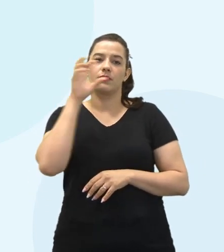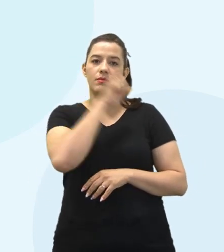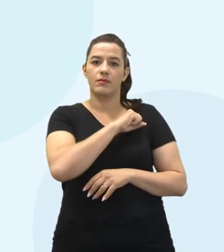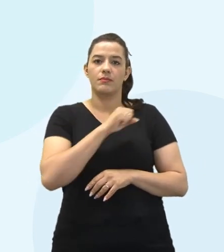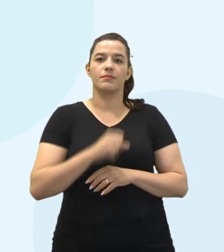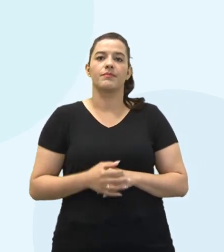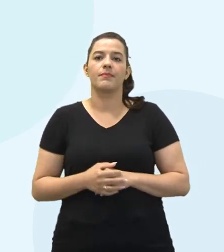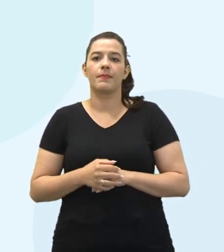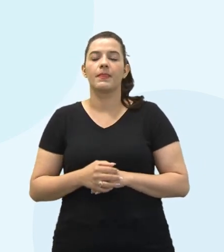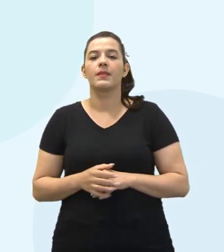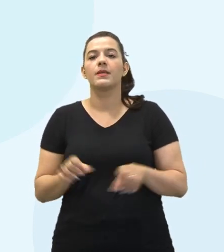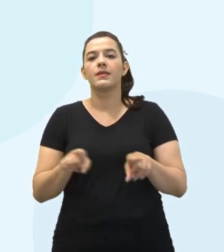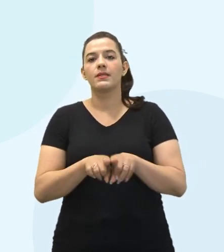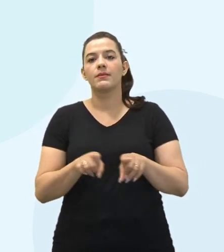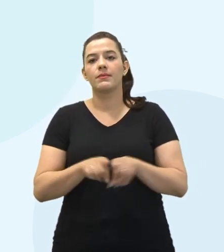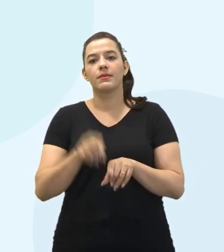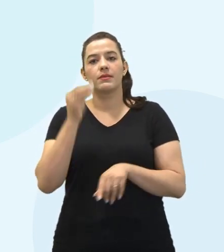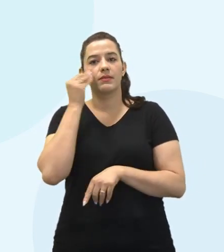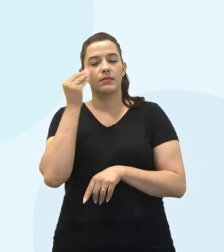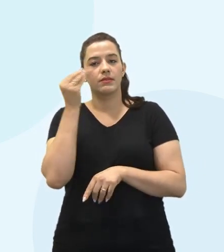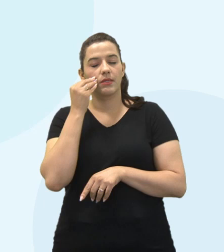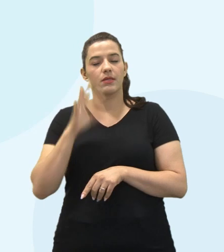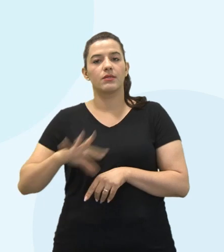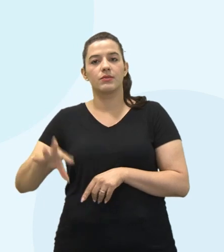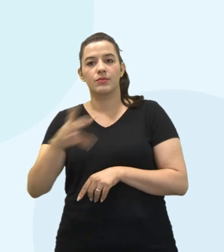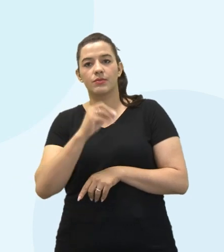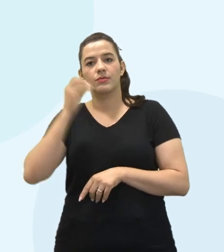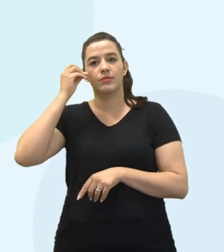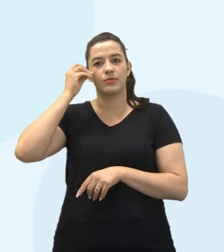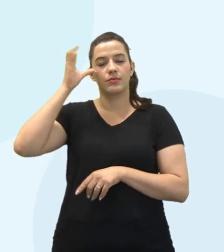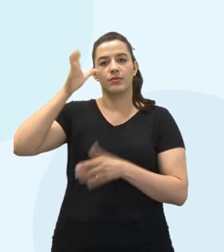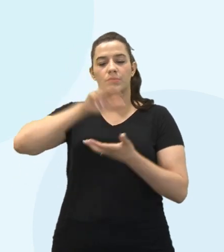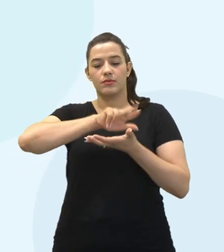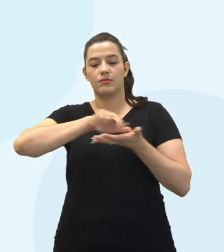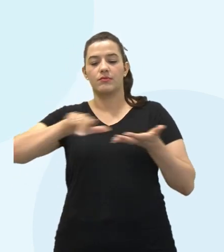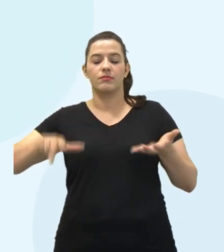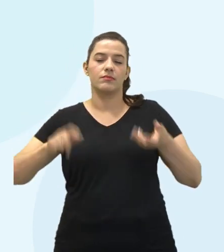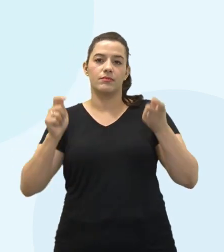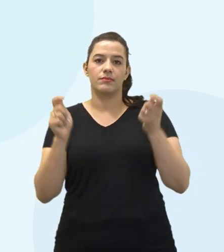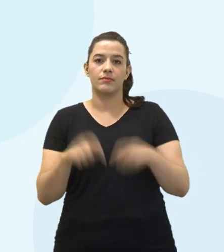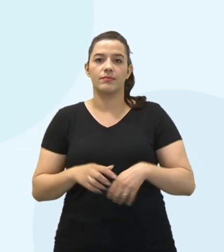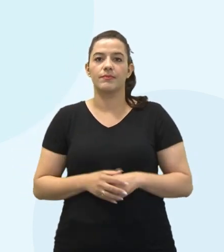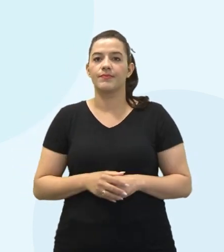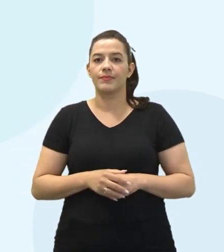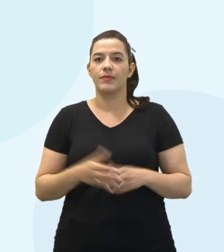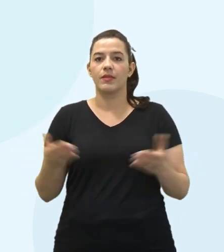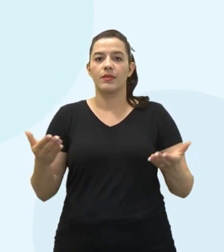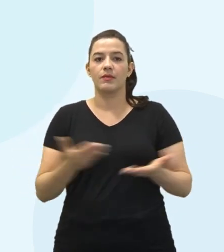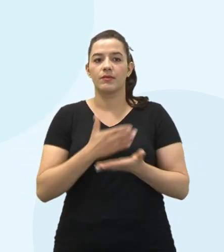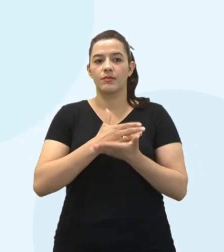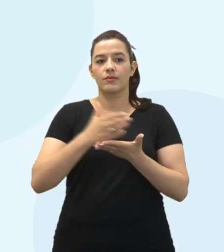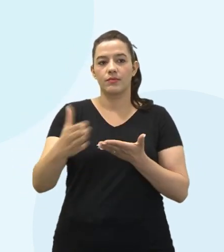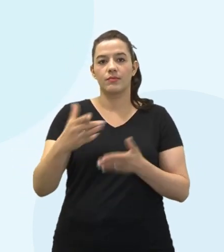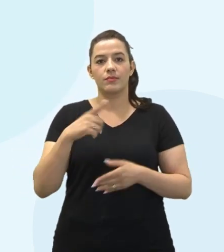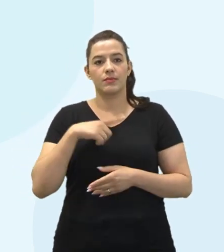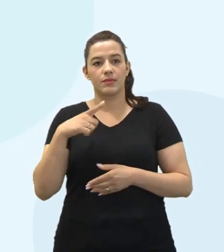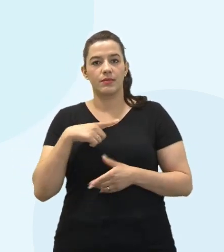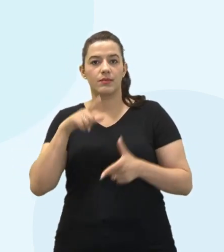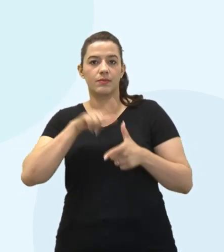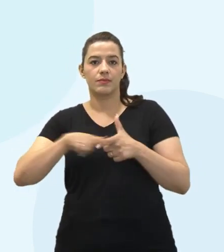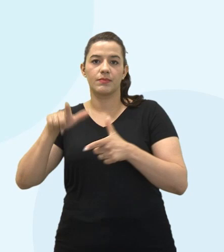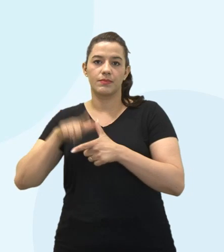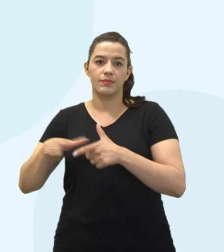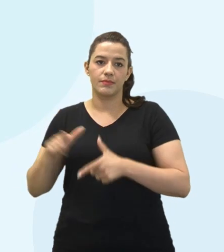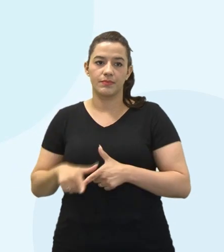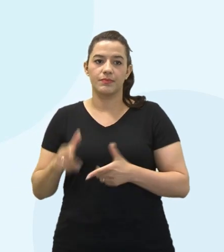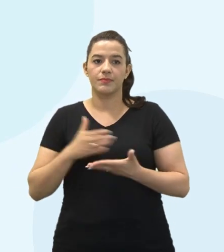a a e testar esses conhecimentos em situações diversas iremos iniciar pela resolução de problemas